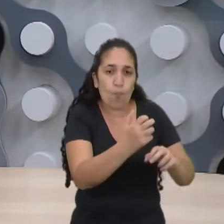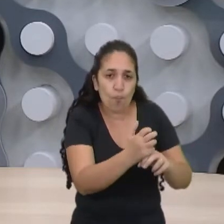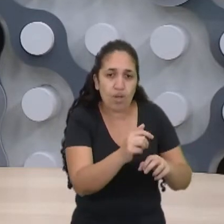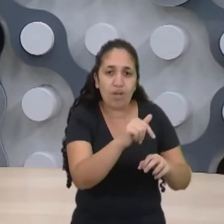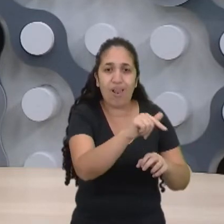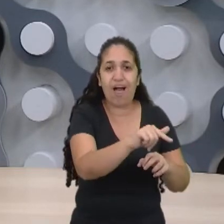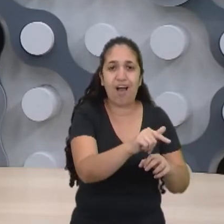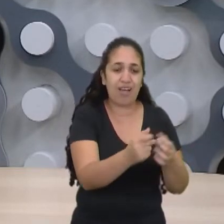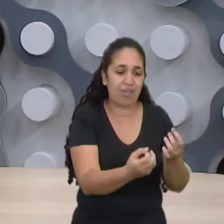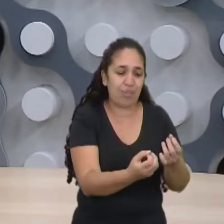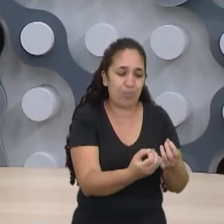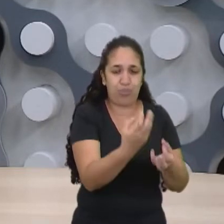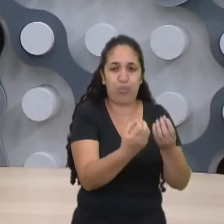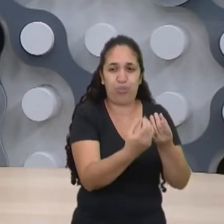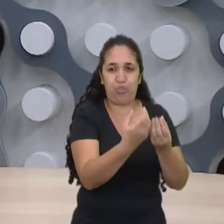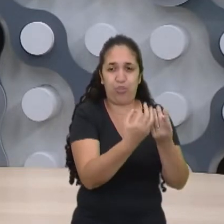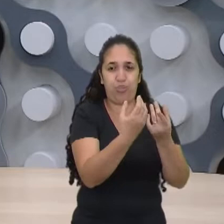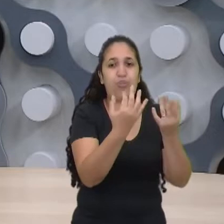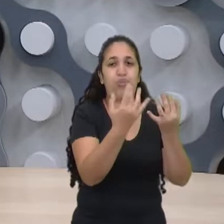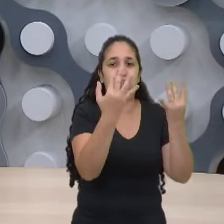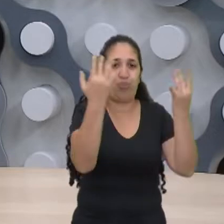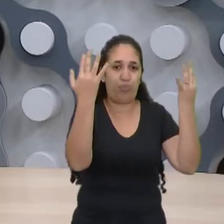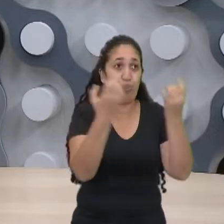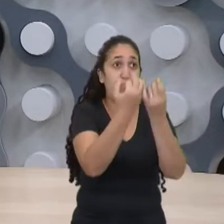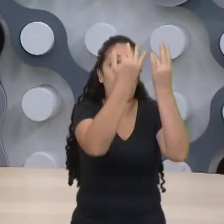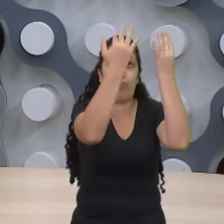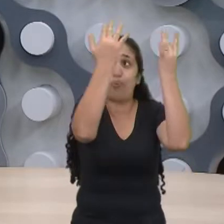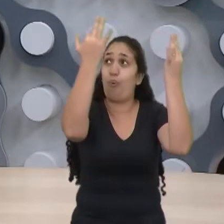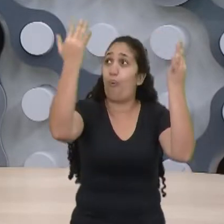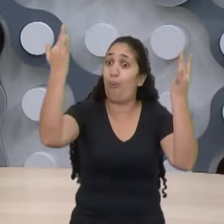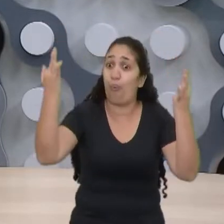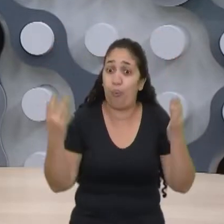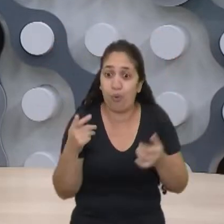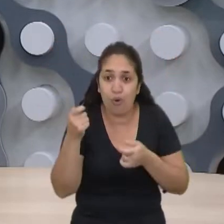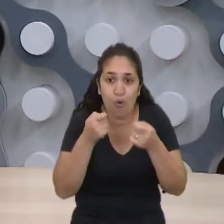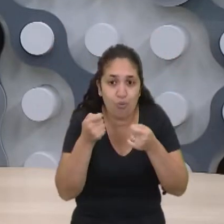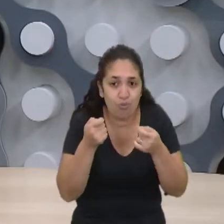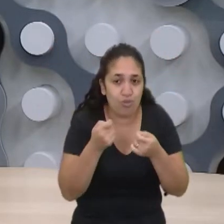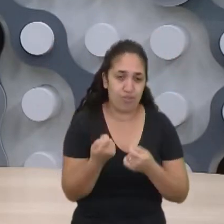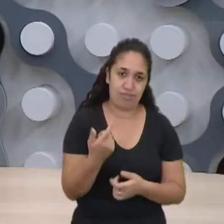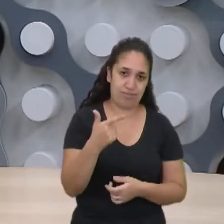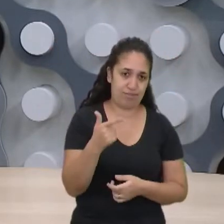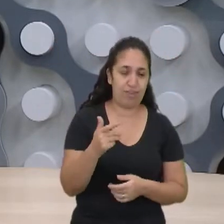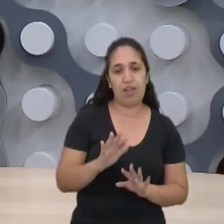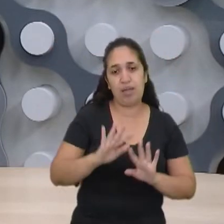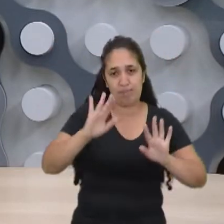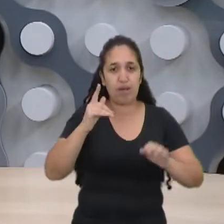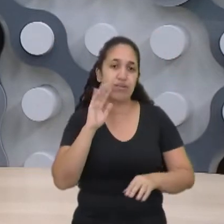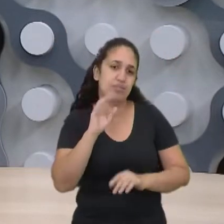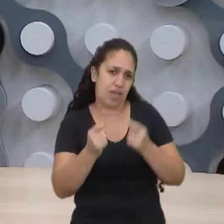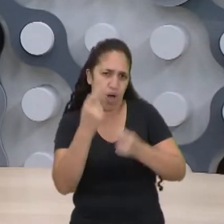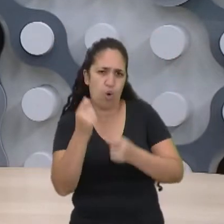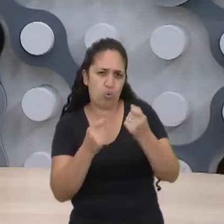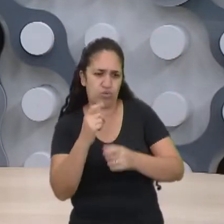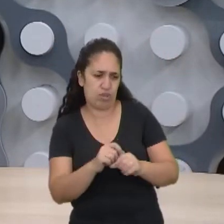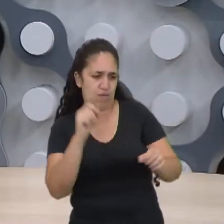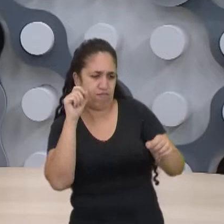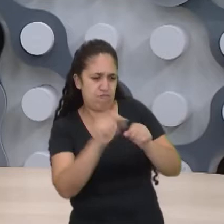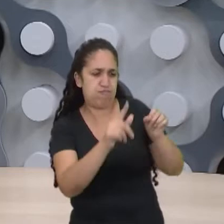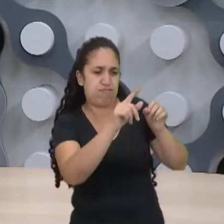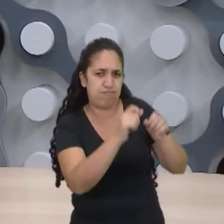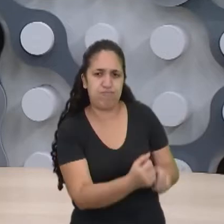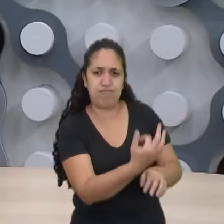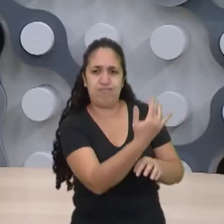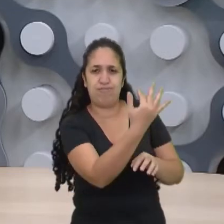mata seca, e aí tornam-se aí incêndios até incontroláveis. Mas tem também de forma proposital, quando se faz queima aí de